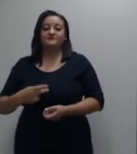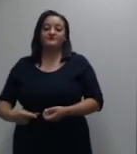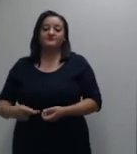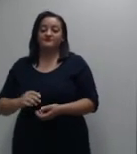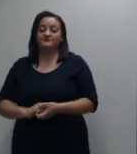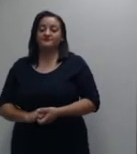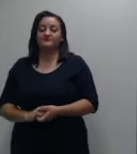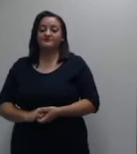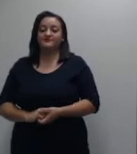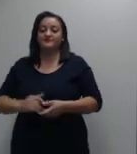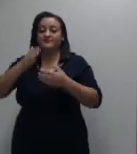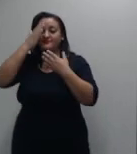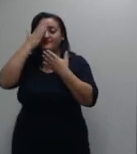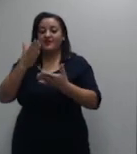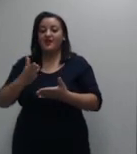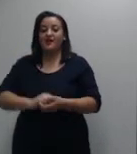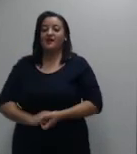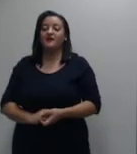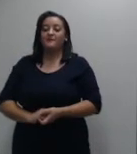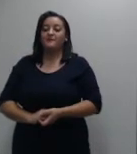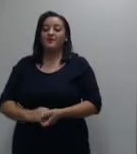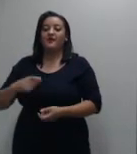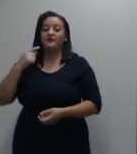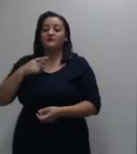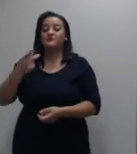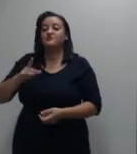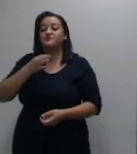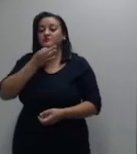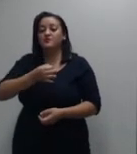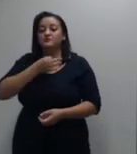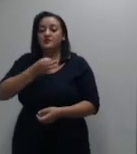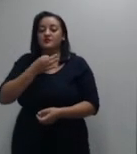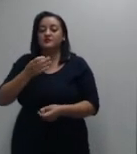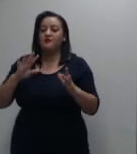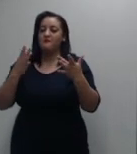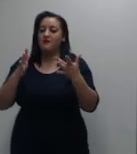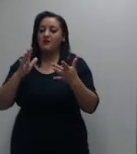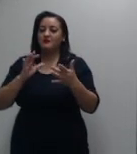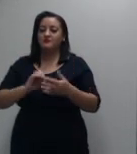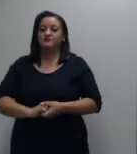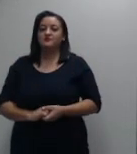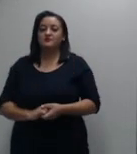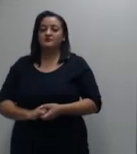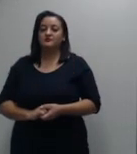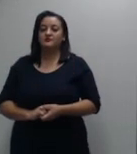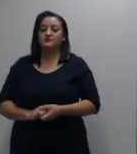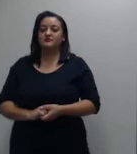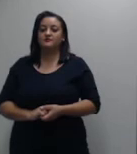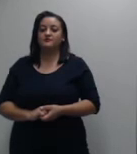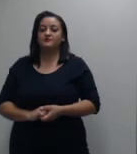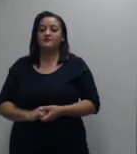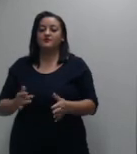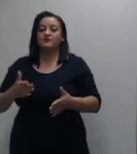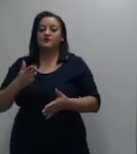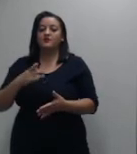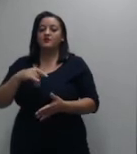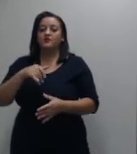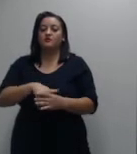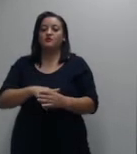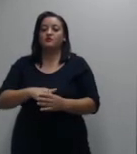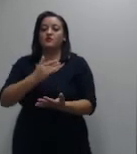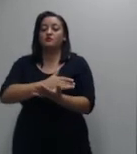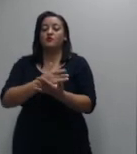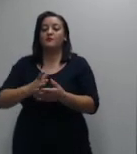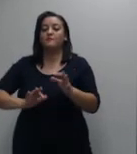agradeço imenso Dr Paulo nasce pessoa para sustentação e água o Guinness foram